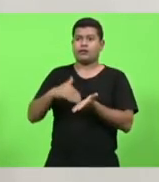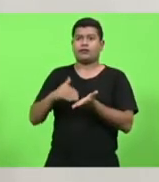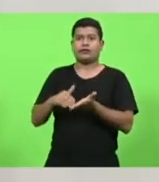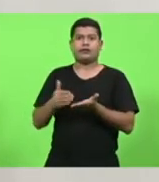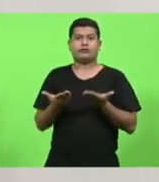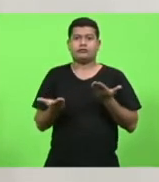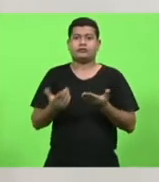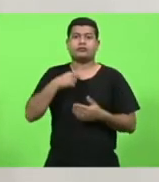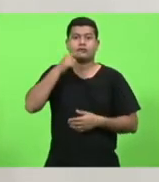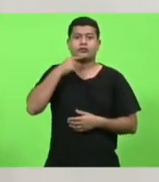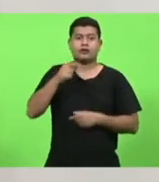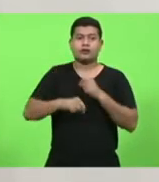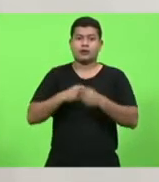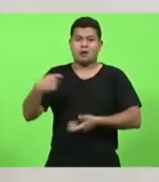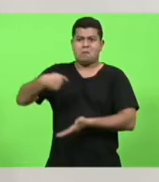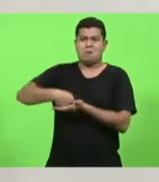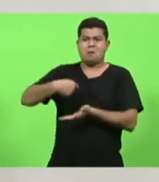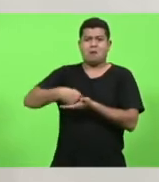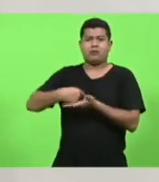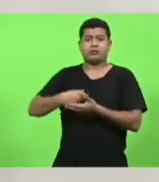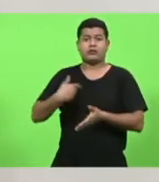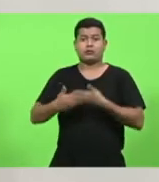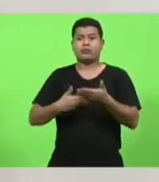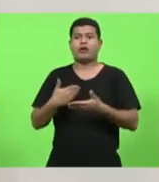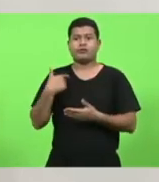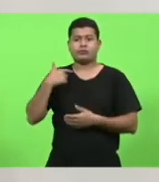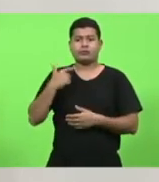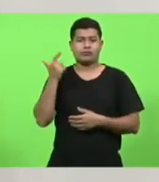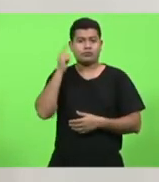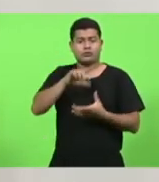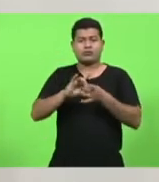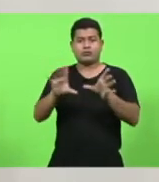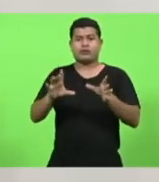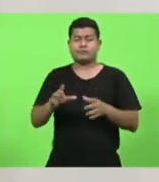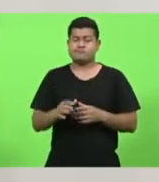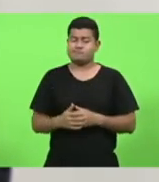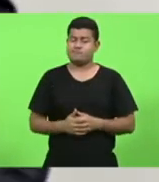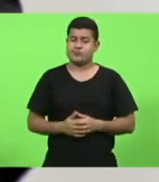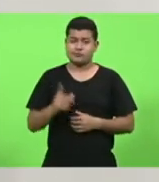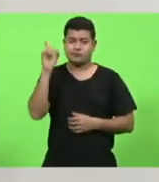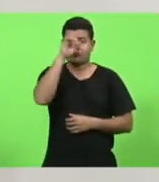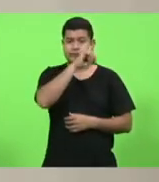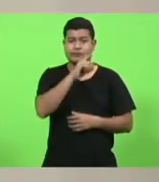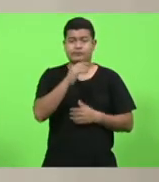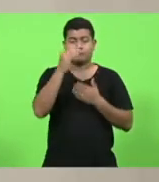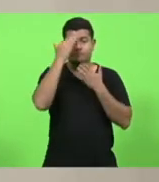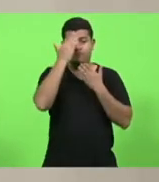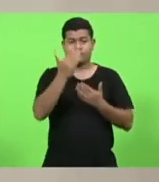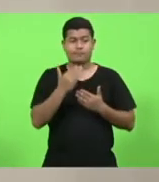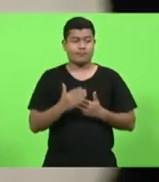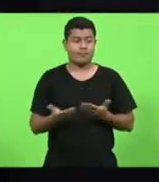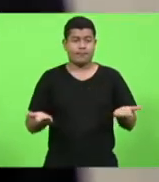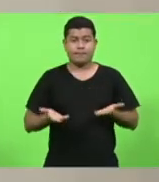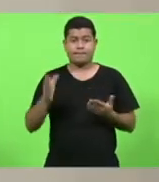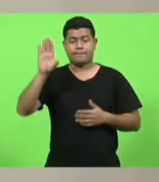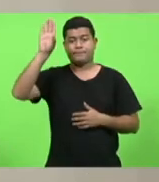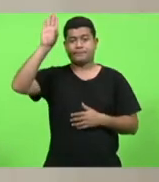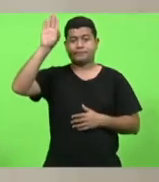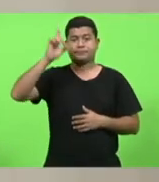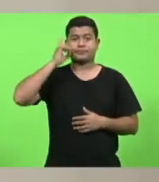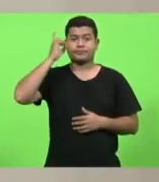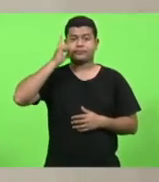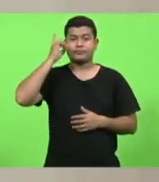ter condições de despachar e fazer a coisa acontecer. Muito obrigado. Pela ordem, senhor presidente. Pela ordem,